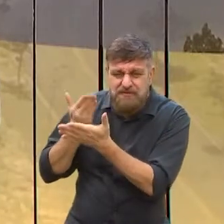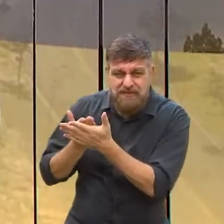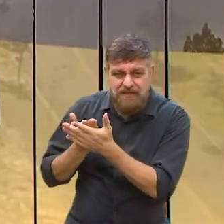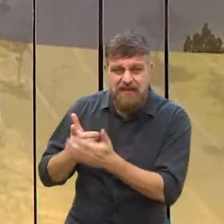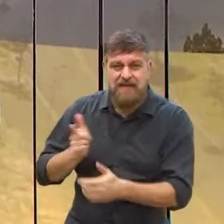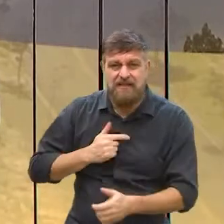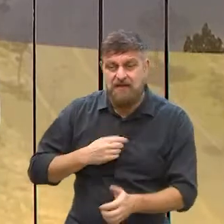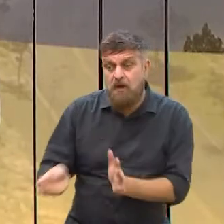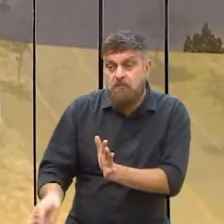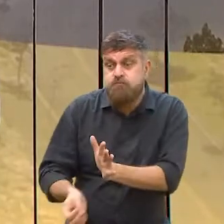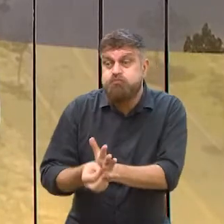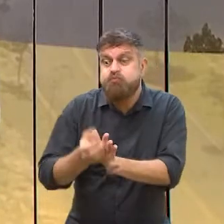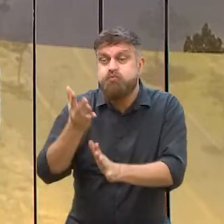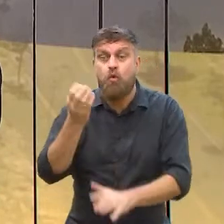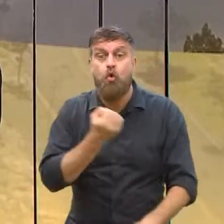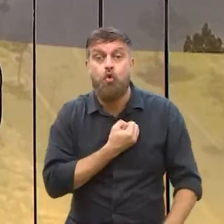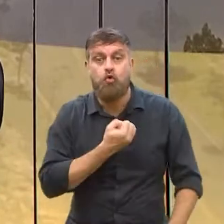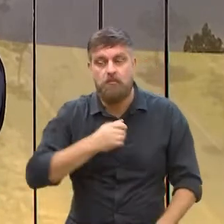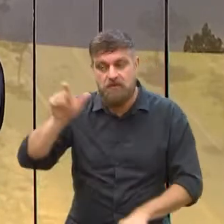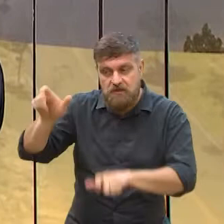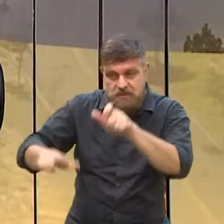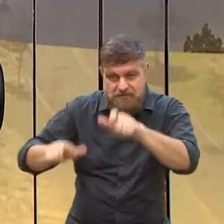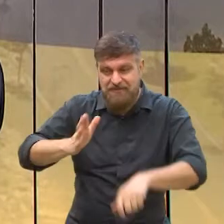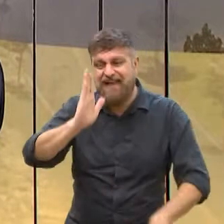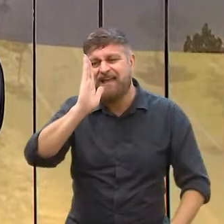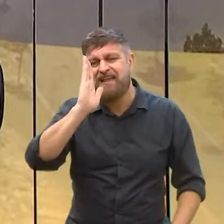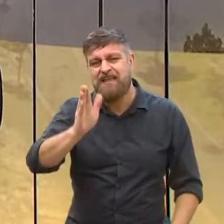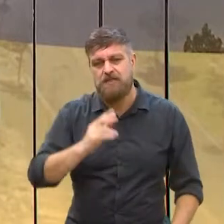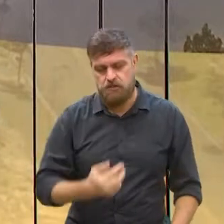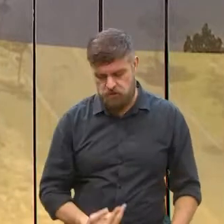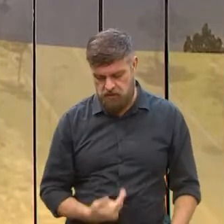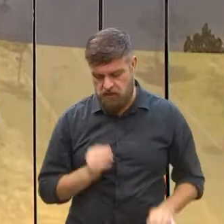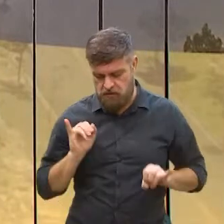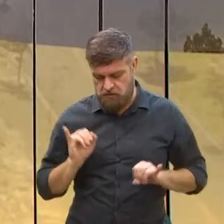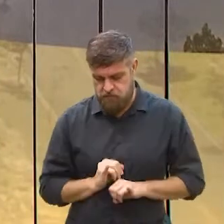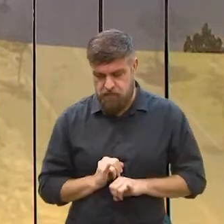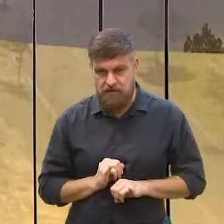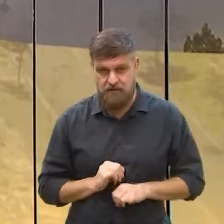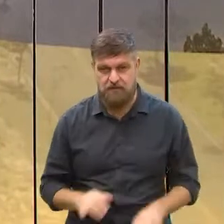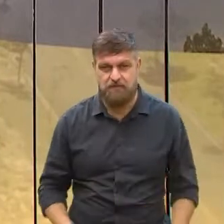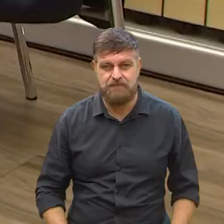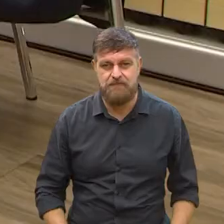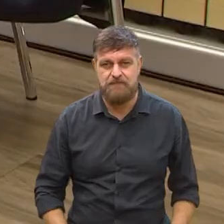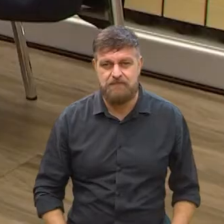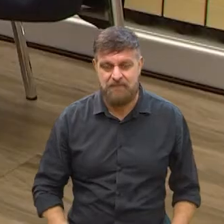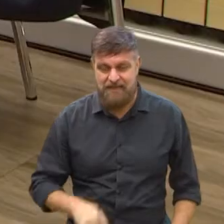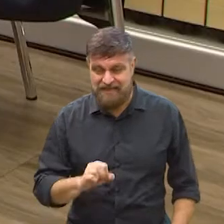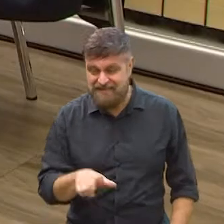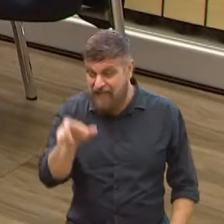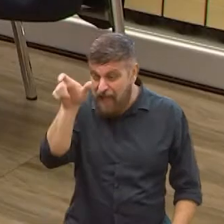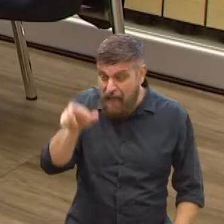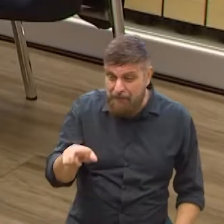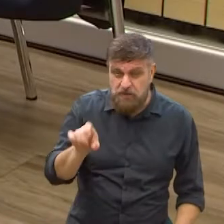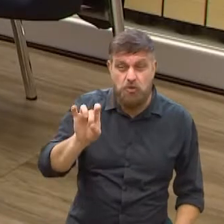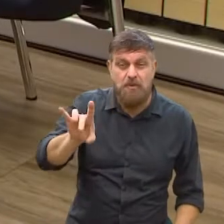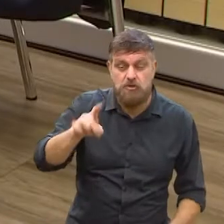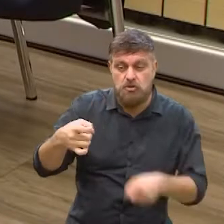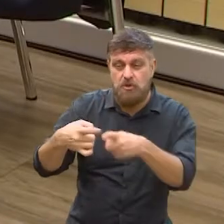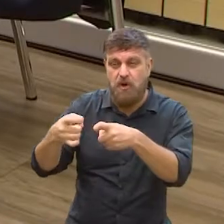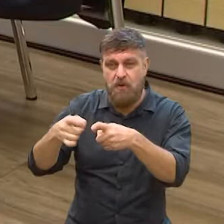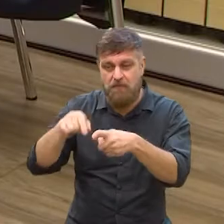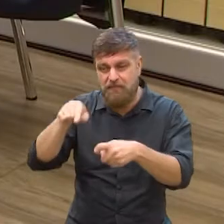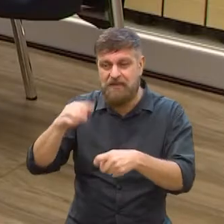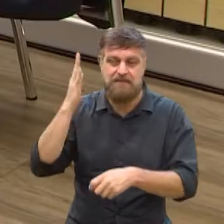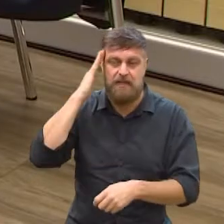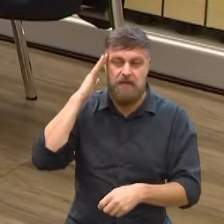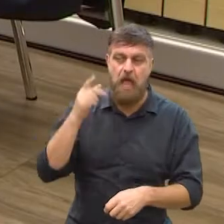estudados pelos médicos, pela medicina geral, não por cirurgião. Entendi. Se fosse por cirurgião, alguém poderia falar, o cirurgião só